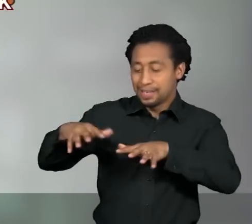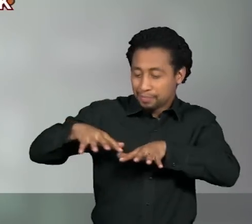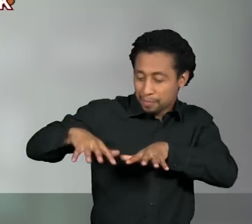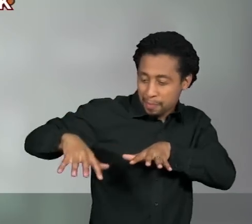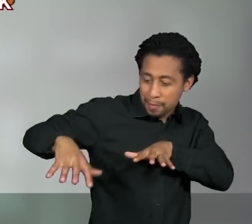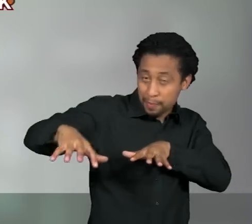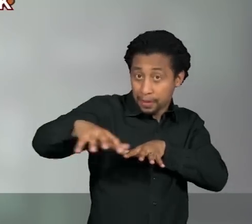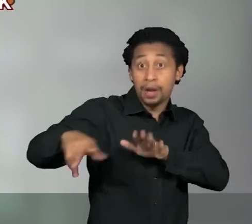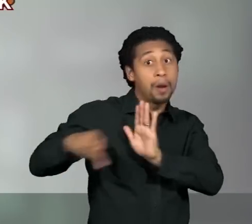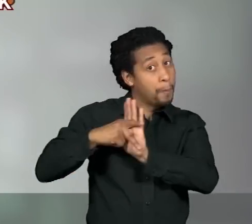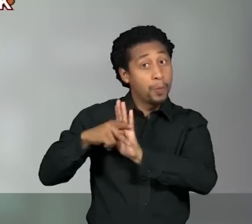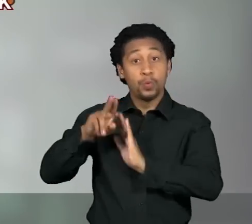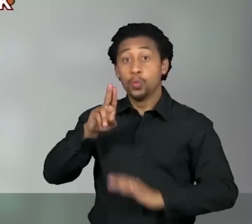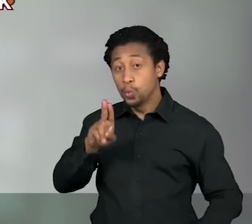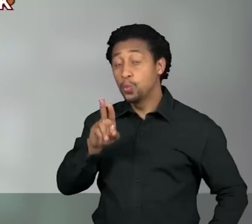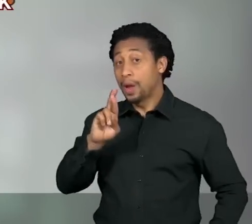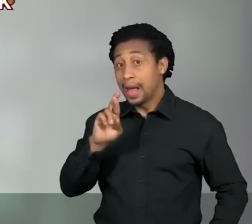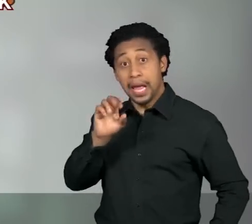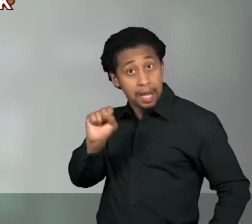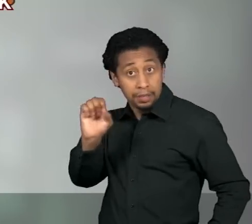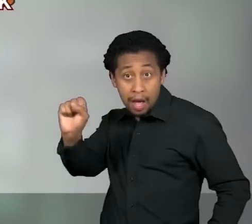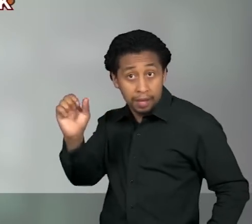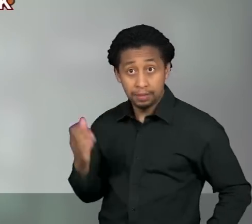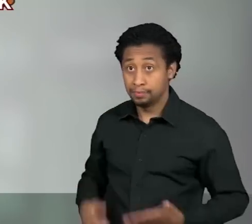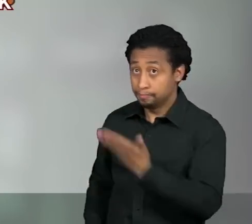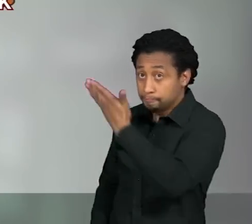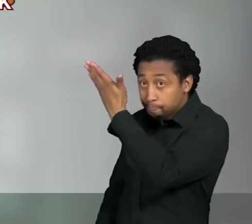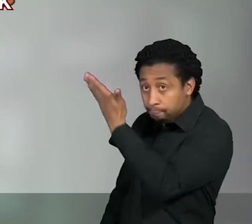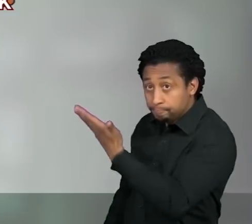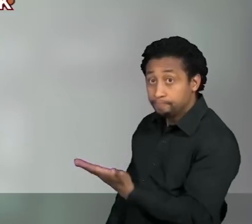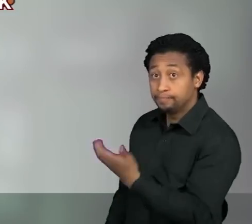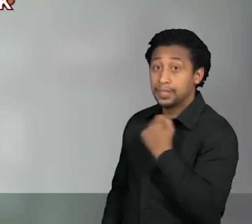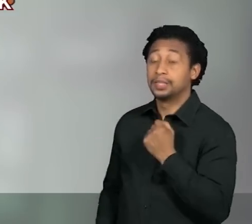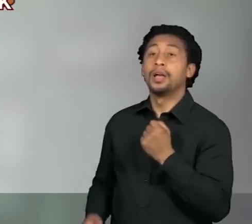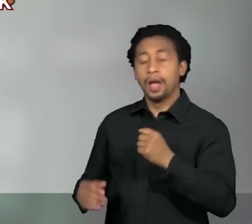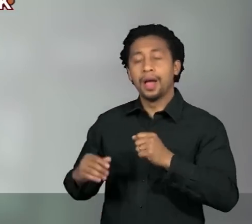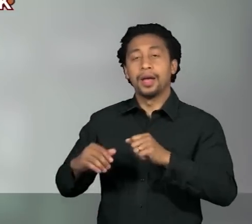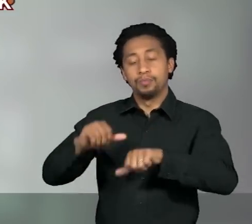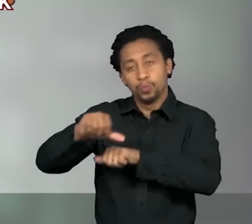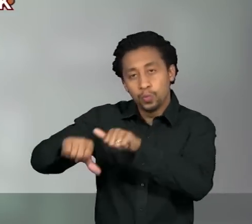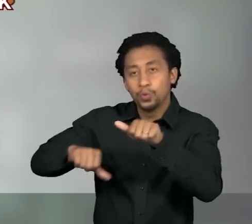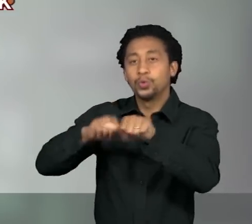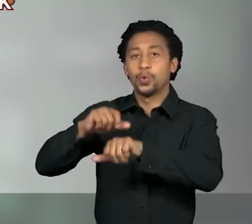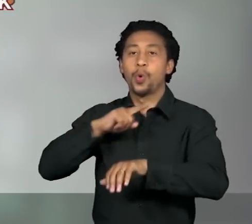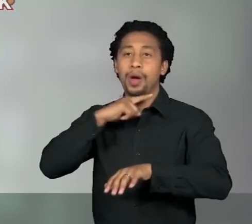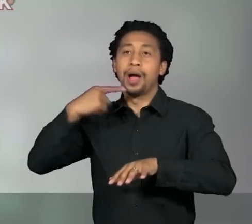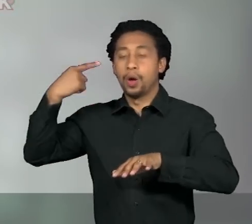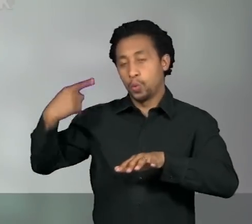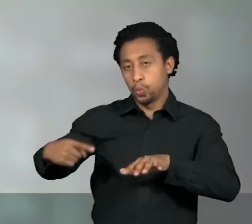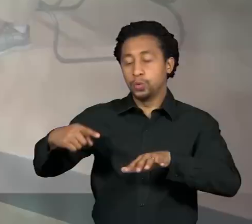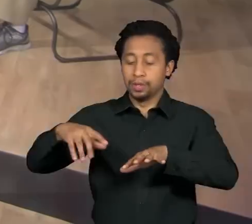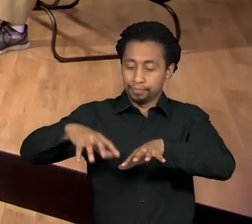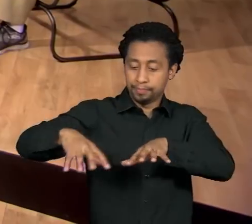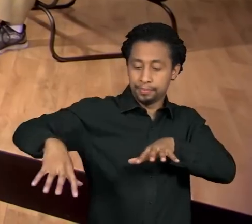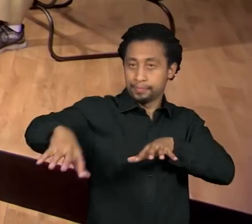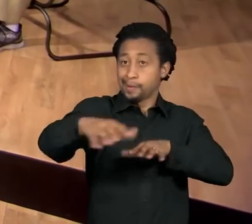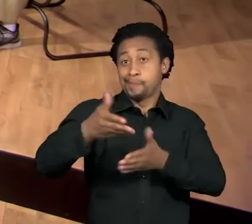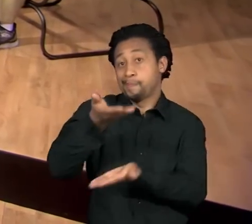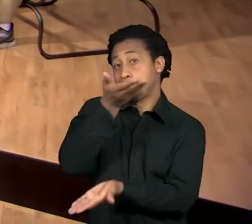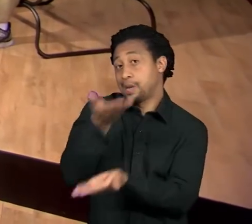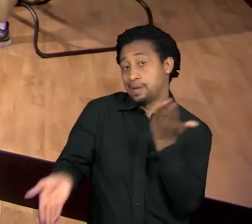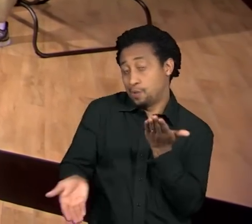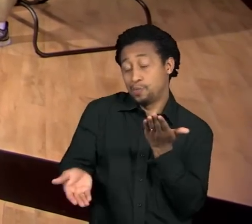E os países bálticos. Então, a Rússia perdeu esse elemento de segurança, né? A gente chama de